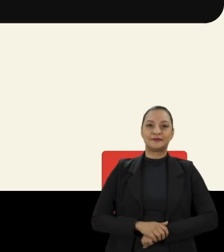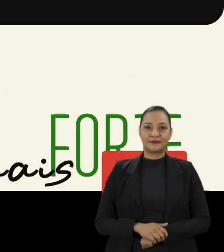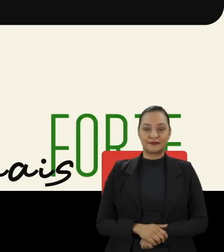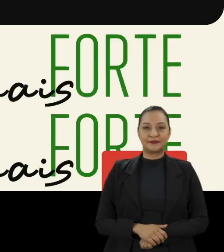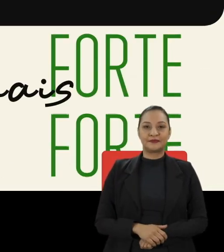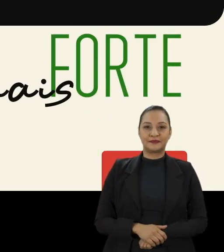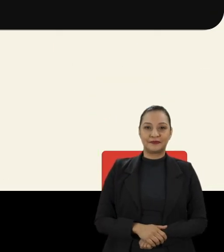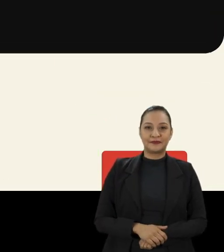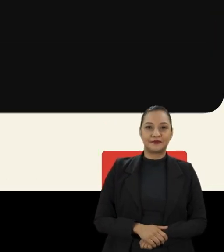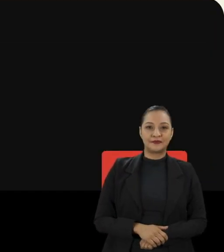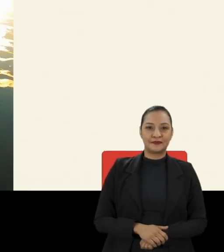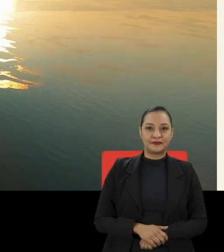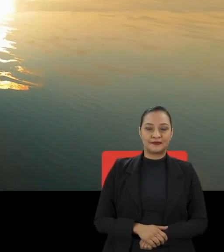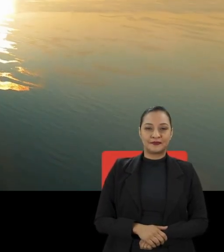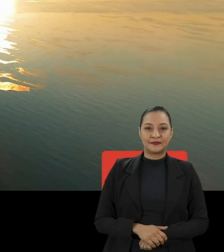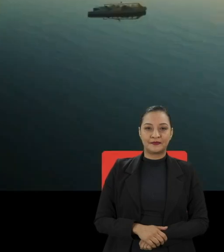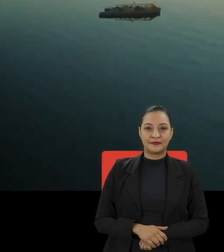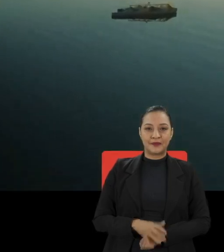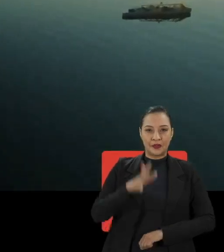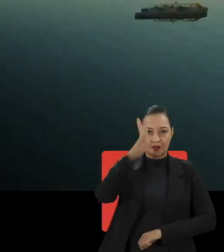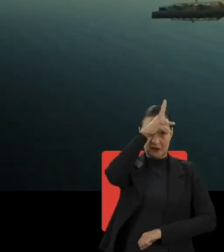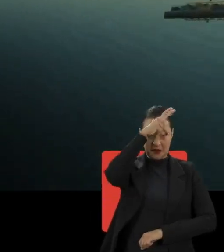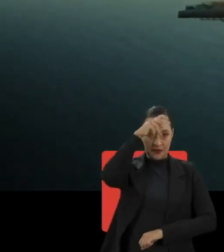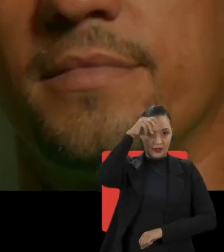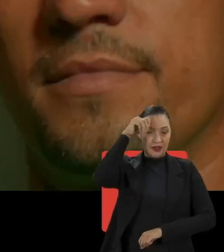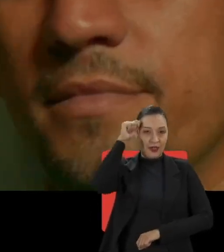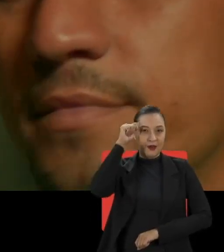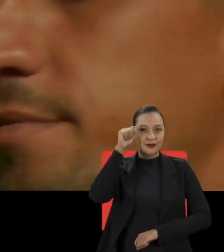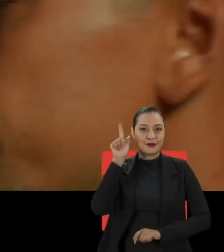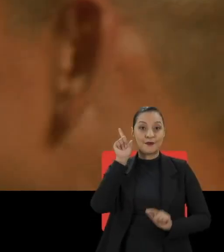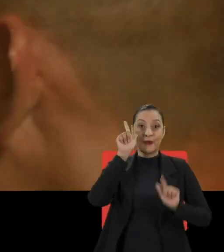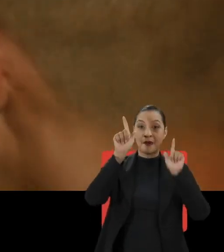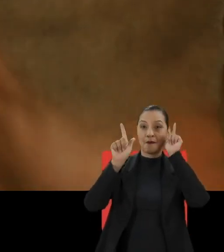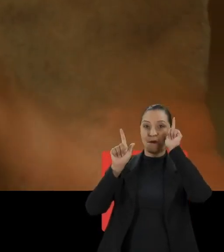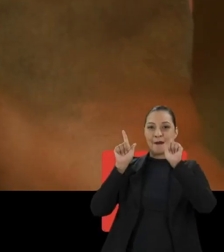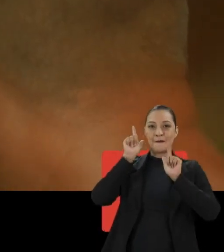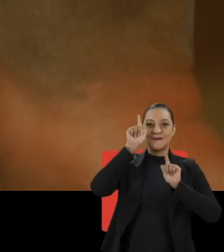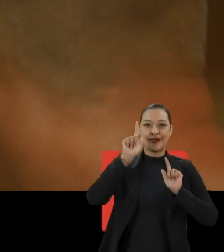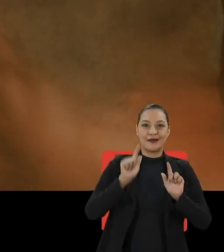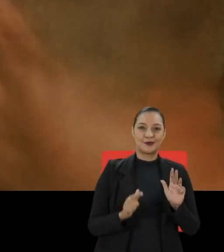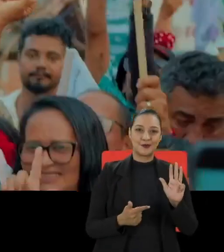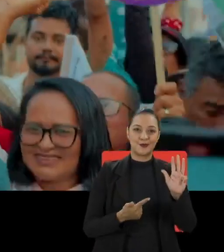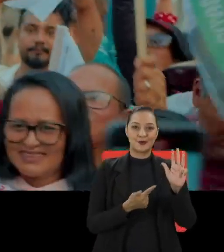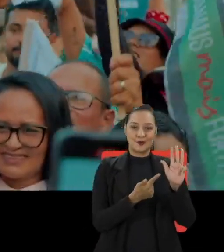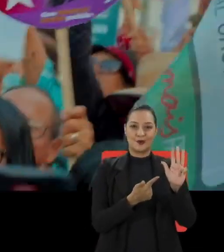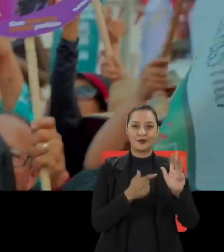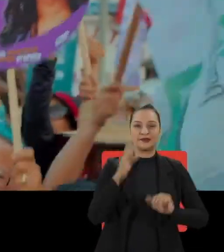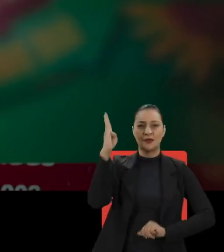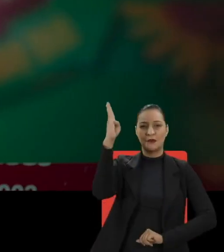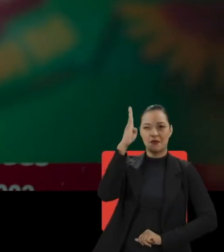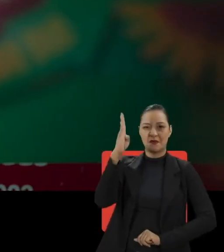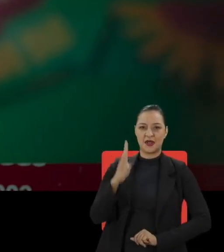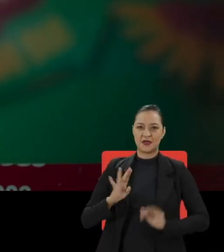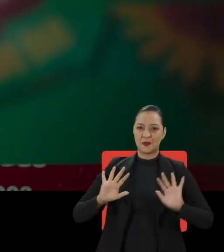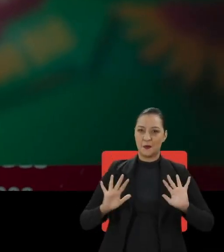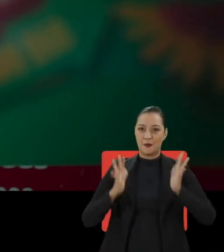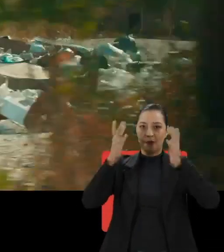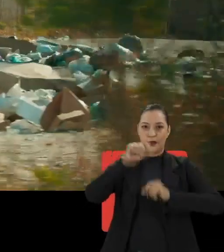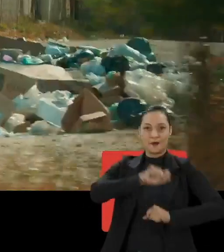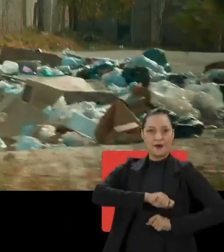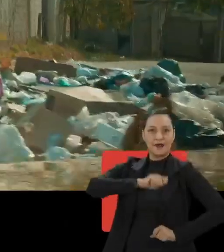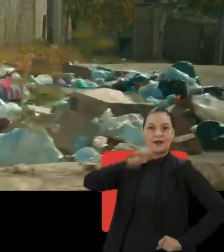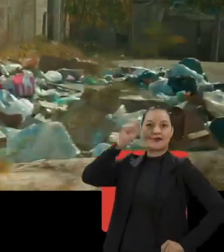saúde. 13! Manaus teve muitas conquistas com o presidente Lula. Quando o Brasil celebra sua independência, nós pensamos